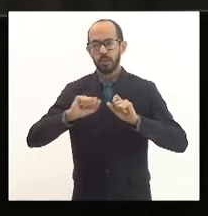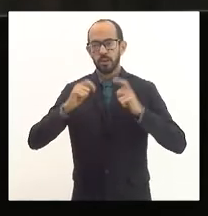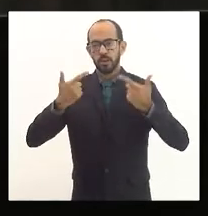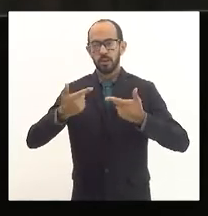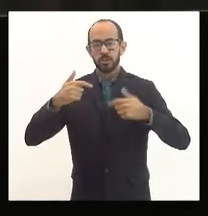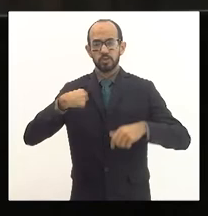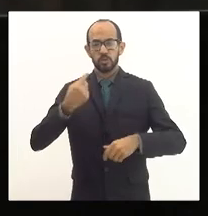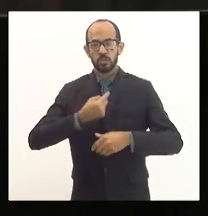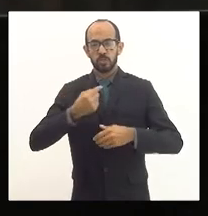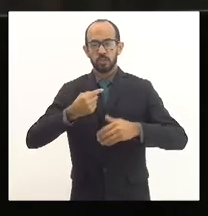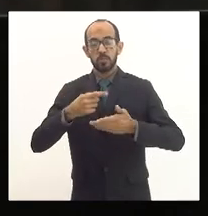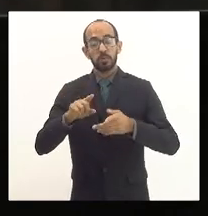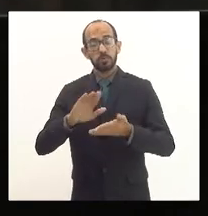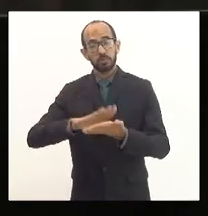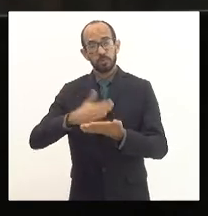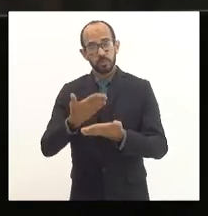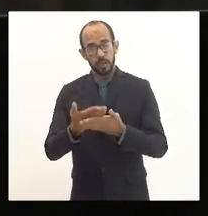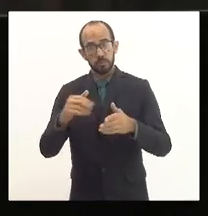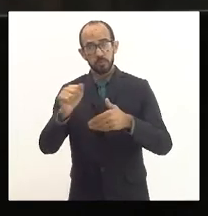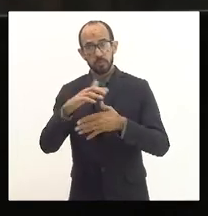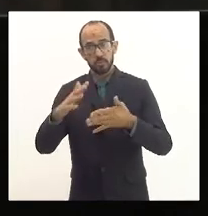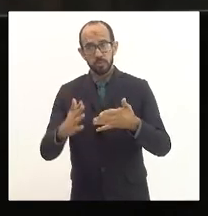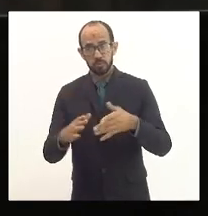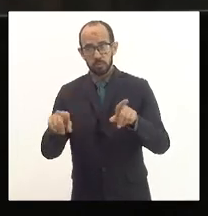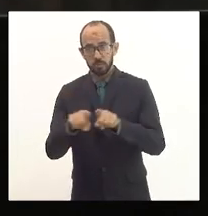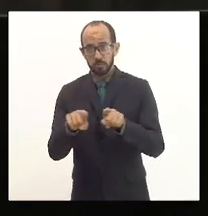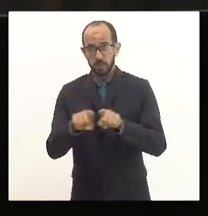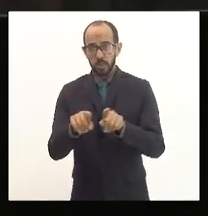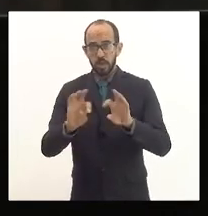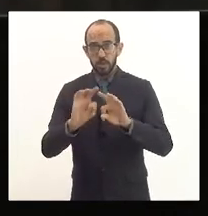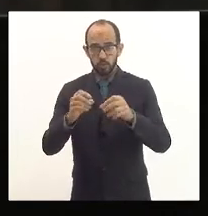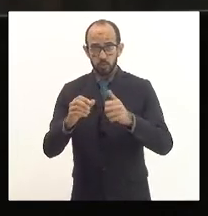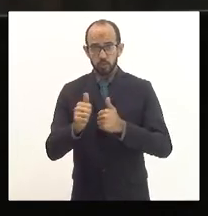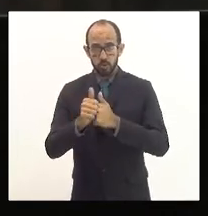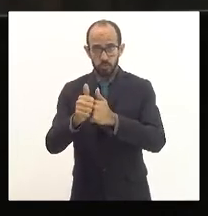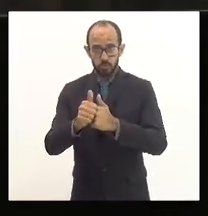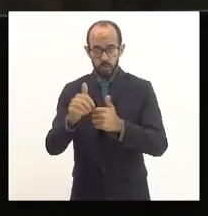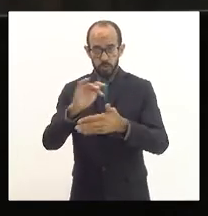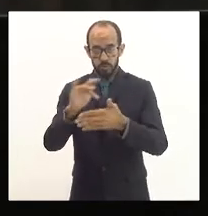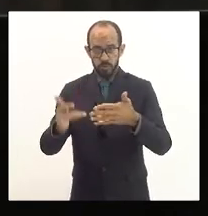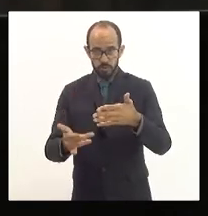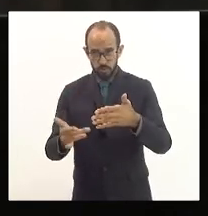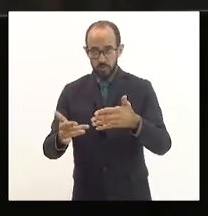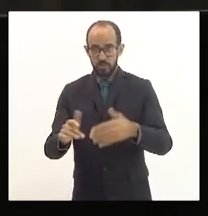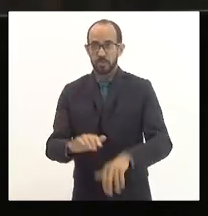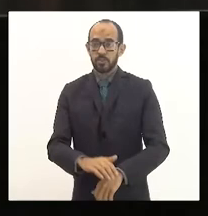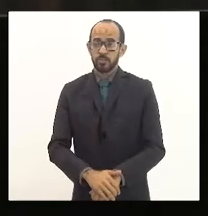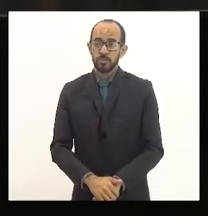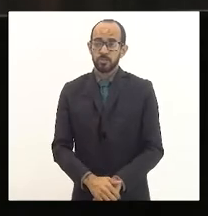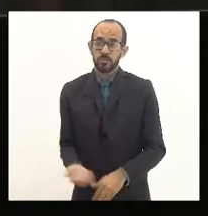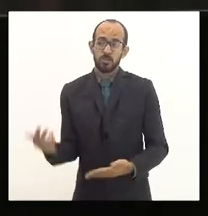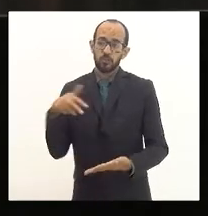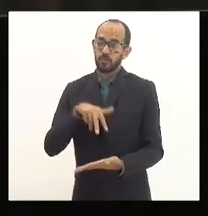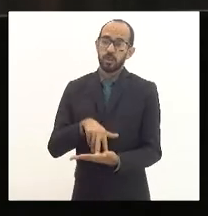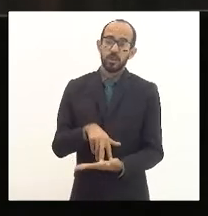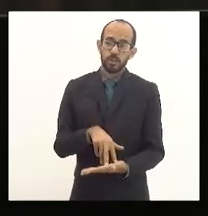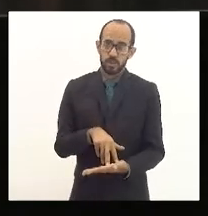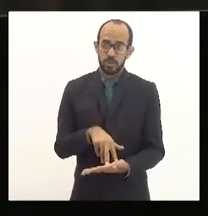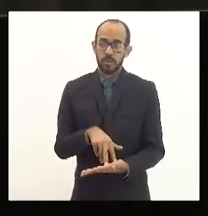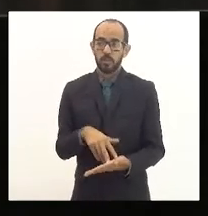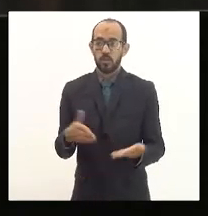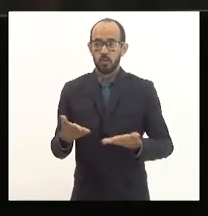nosso intérprete de libras EA todos que nos acompanham também pelas redes sociais vença essa Tribuna hoje